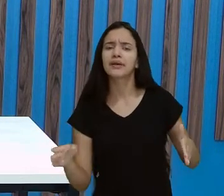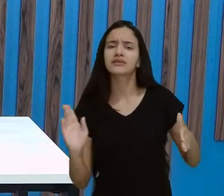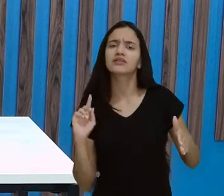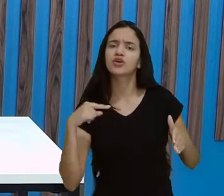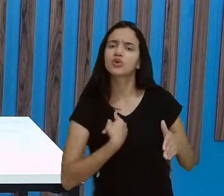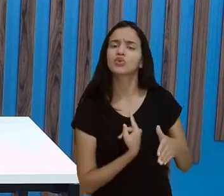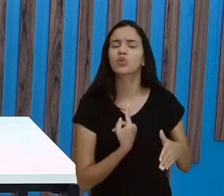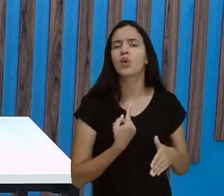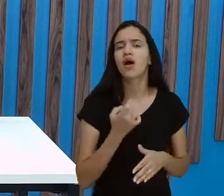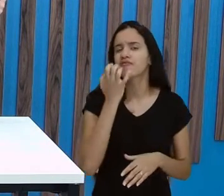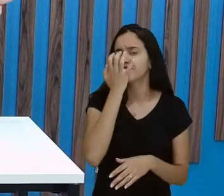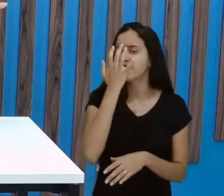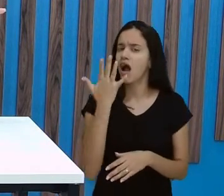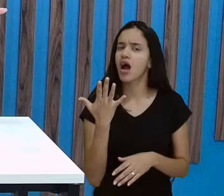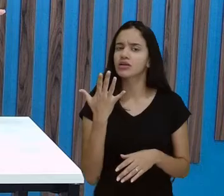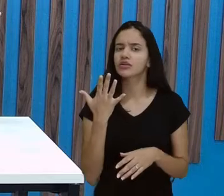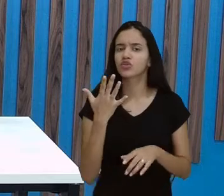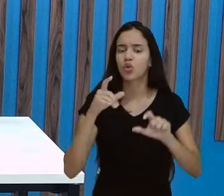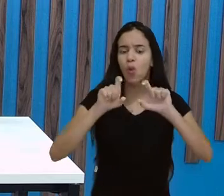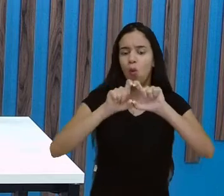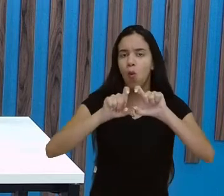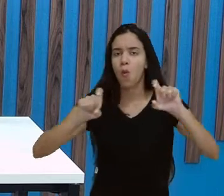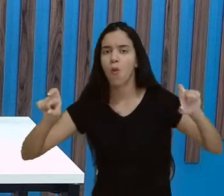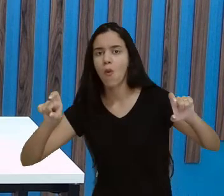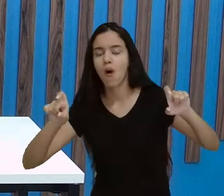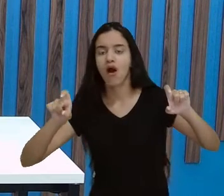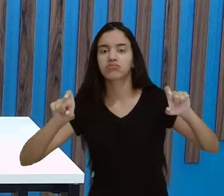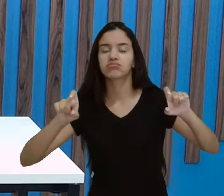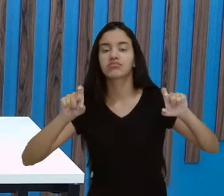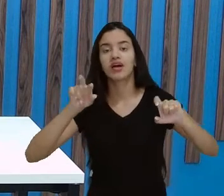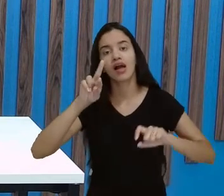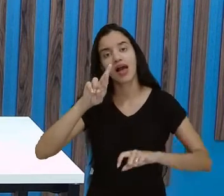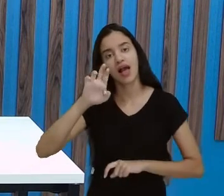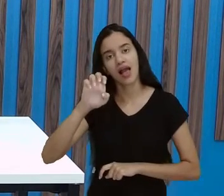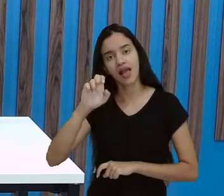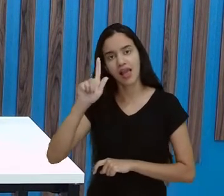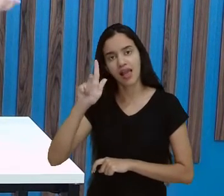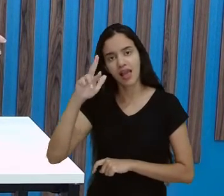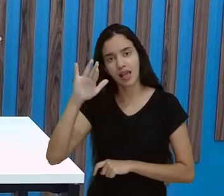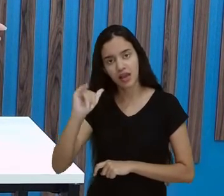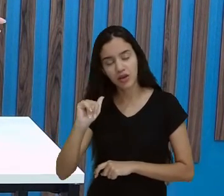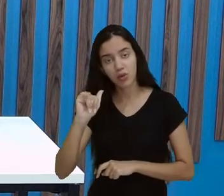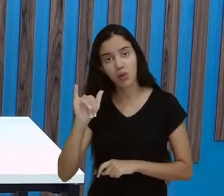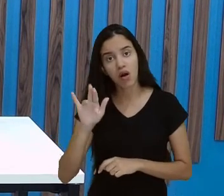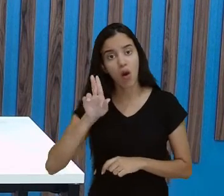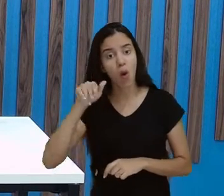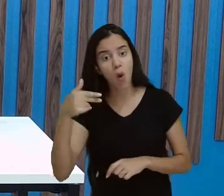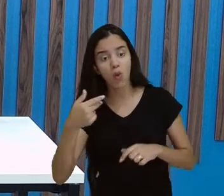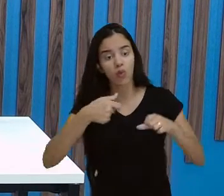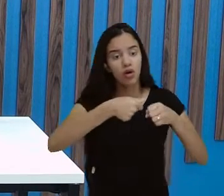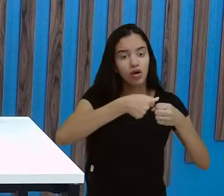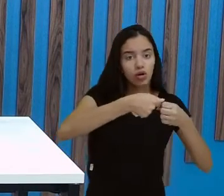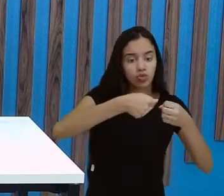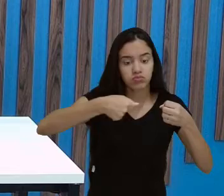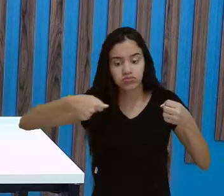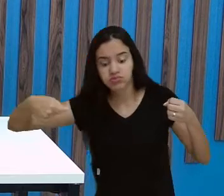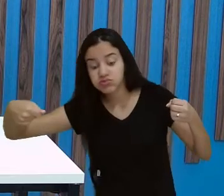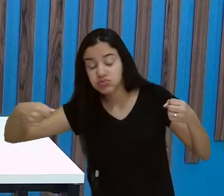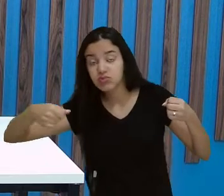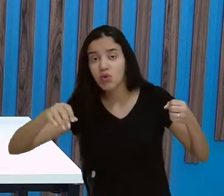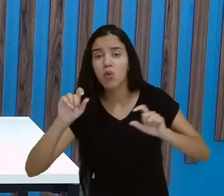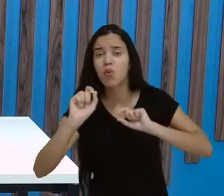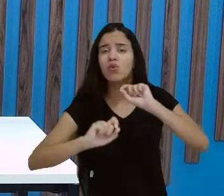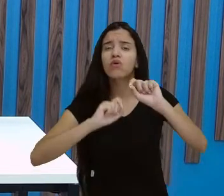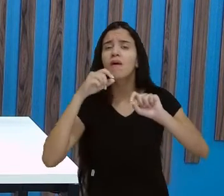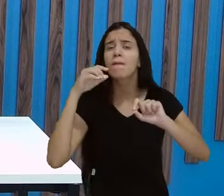medir facilmente com uma régua escolar, com uma fita métrica, com uma trena? O que é mais rápido